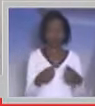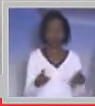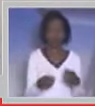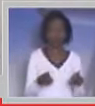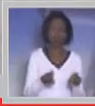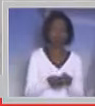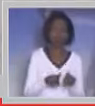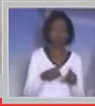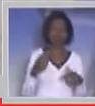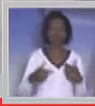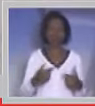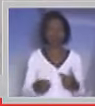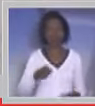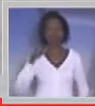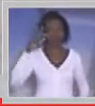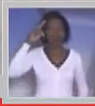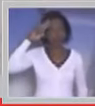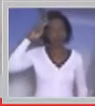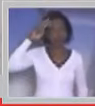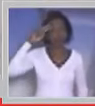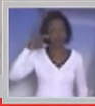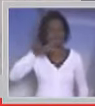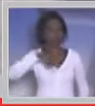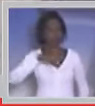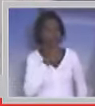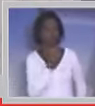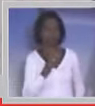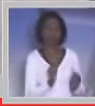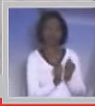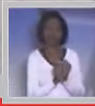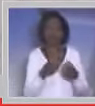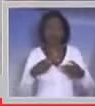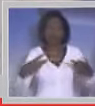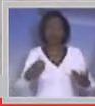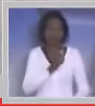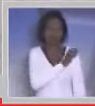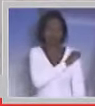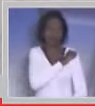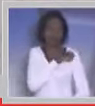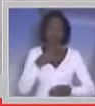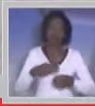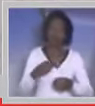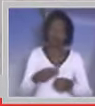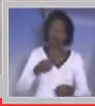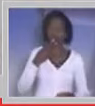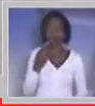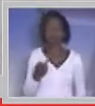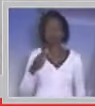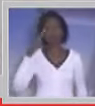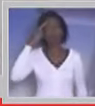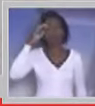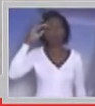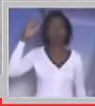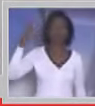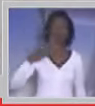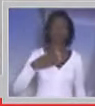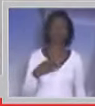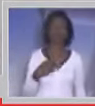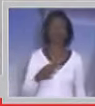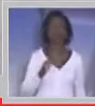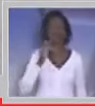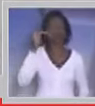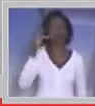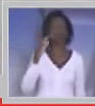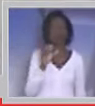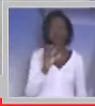mostra Você lembra Você lembra que nós temos aqui a presença de vários alunos da Rede Municipal 19 o meu sonho é tocar na